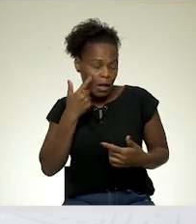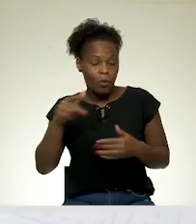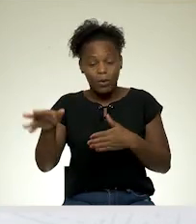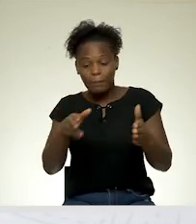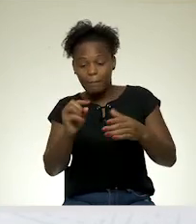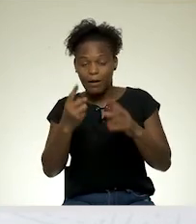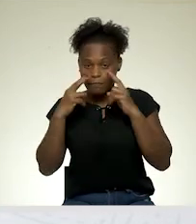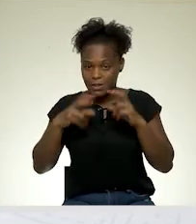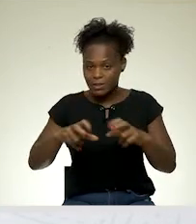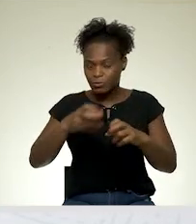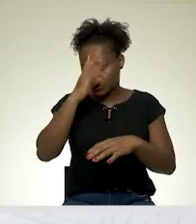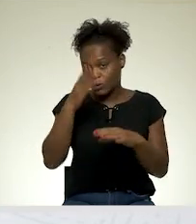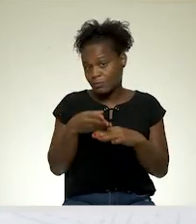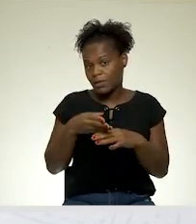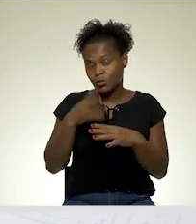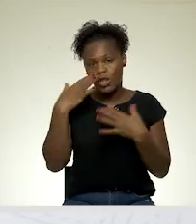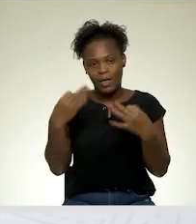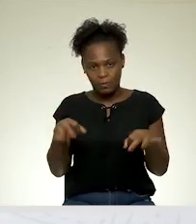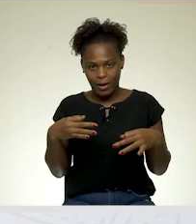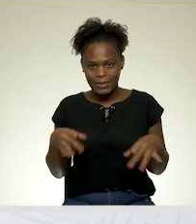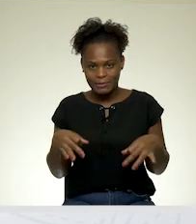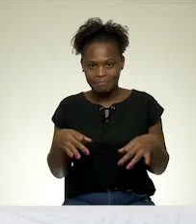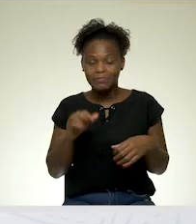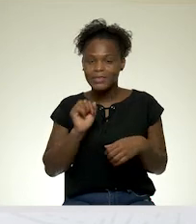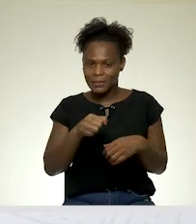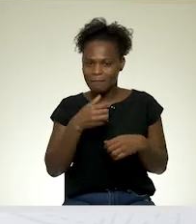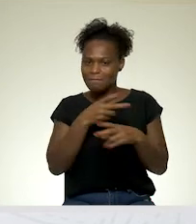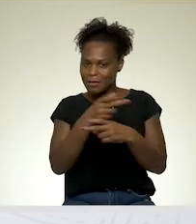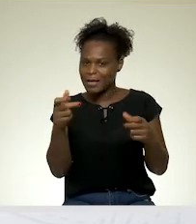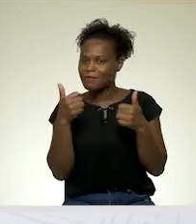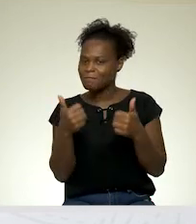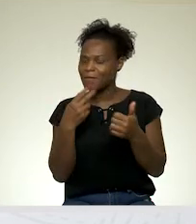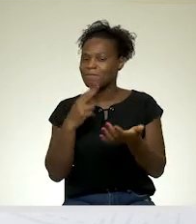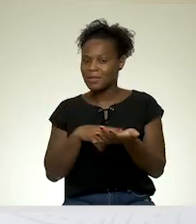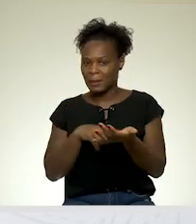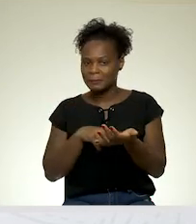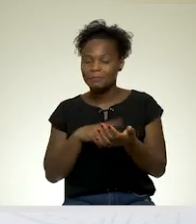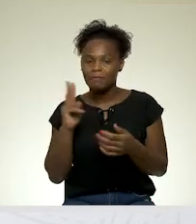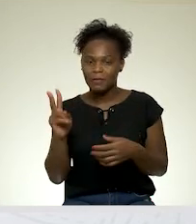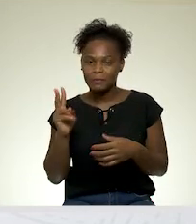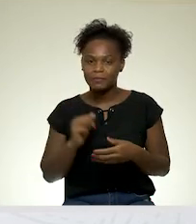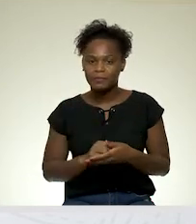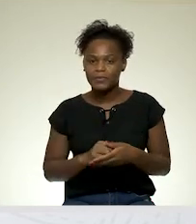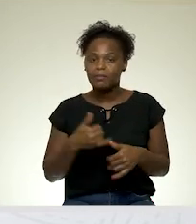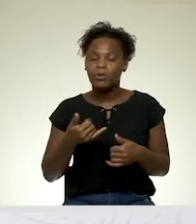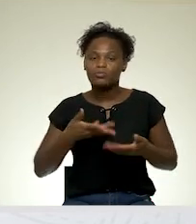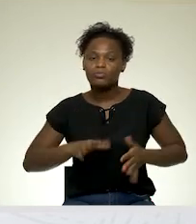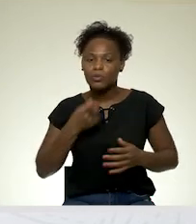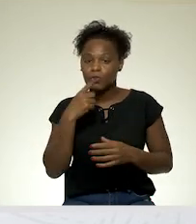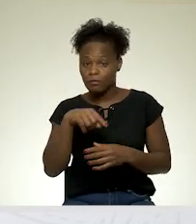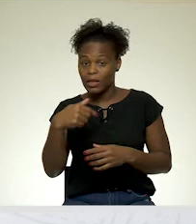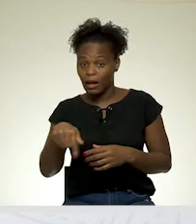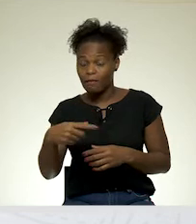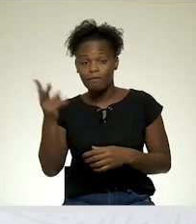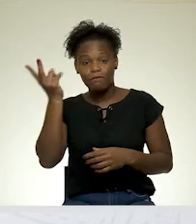para a investigação dos fenómenos naturais. Está correta esta afirmação. No Renascimento, houve